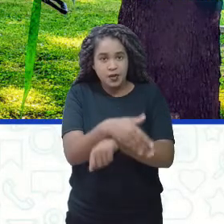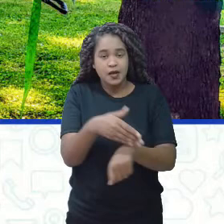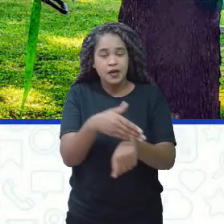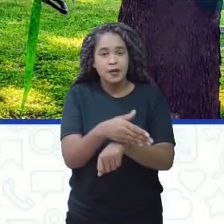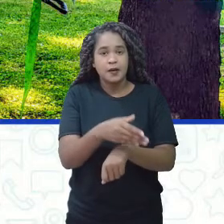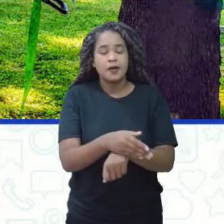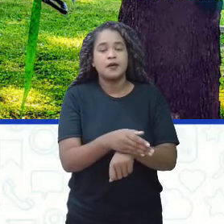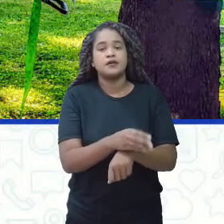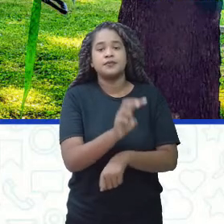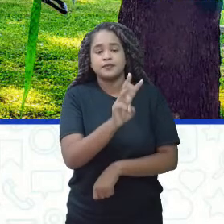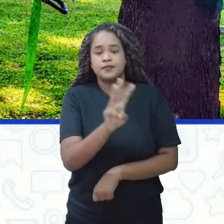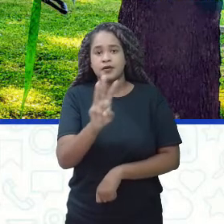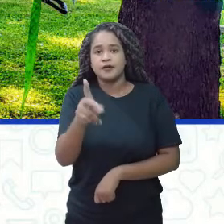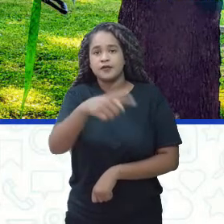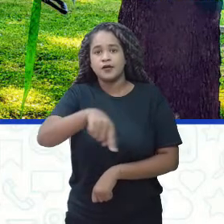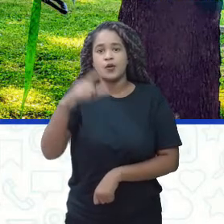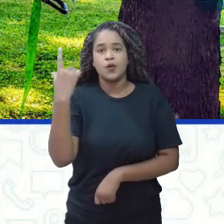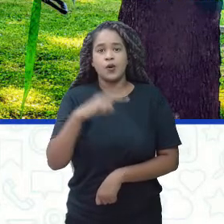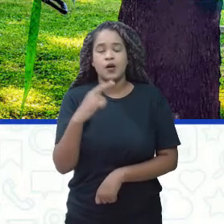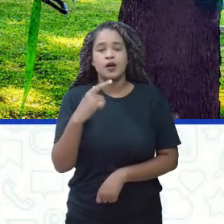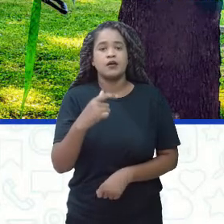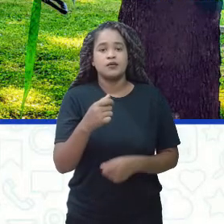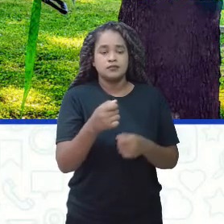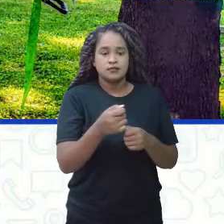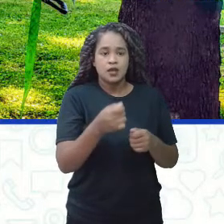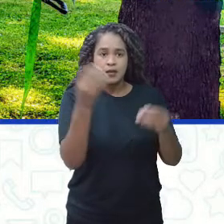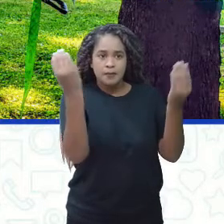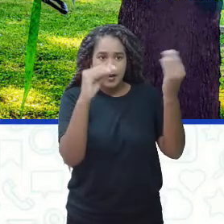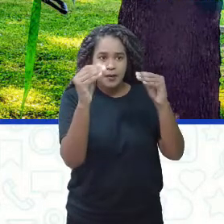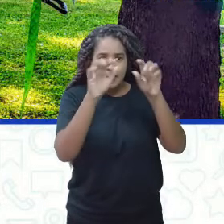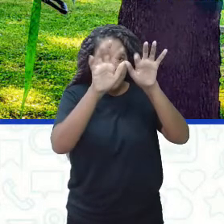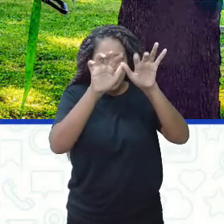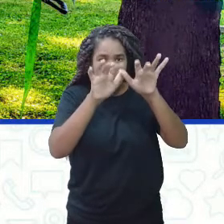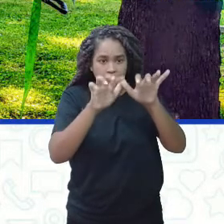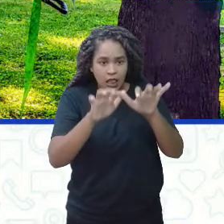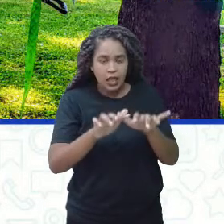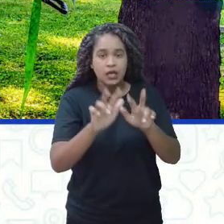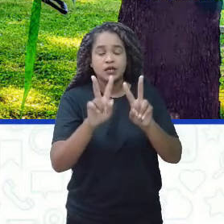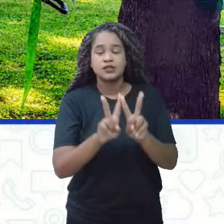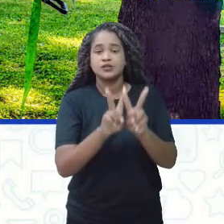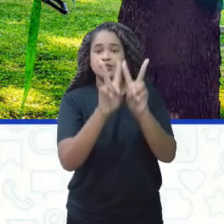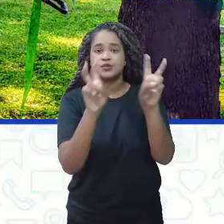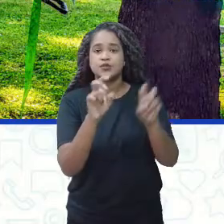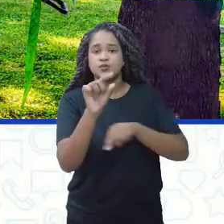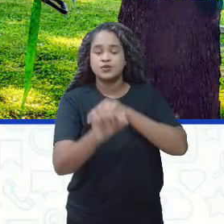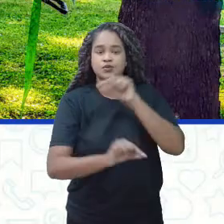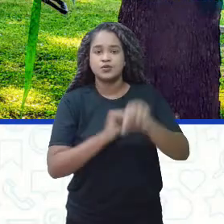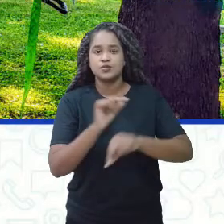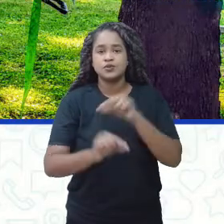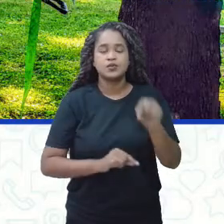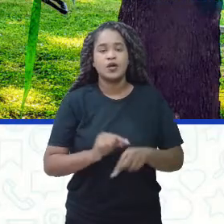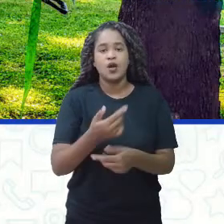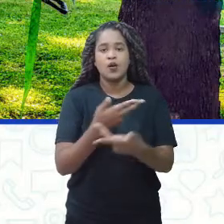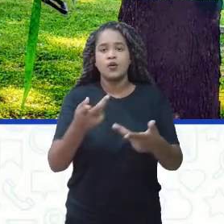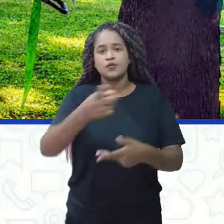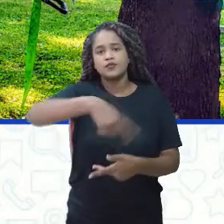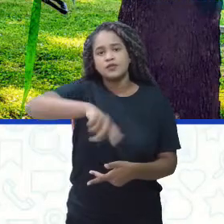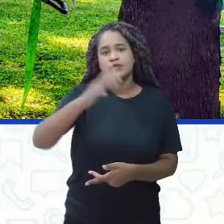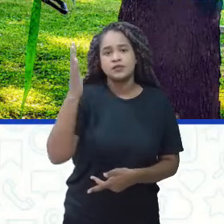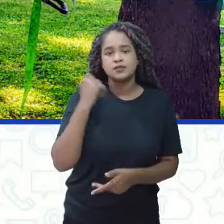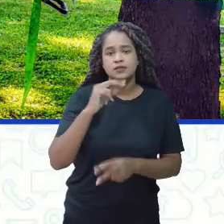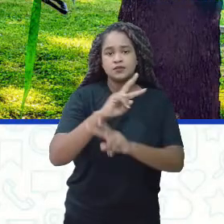para uma página onde vocês podem escrever em um muralzinho lá que eu criei, falando sobre o que você sabe em